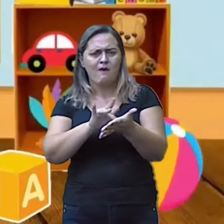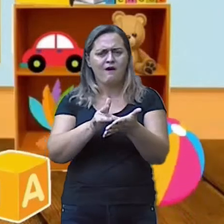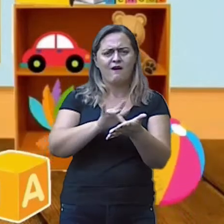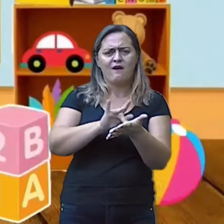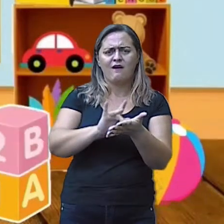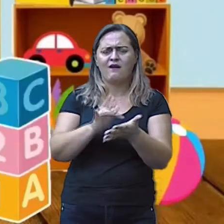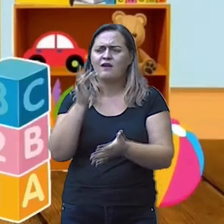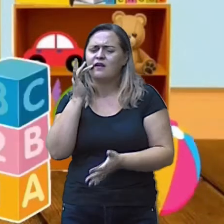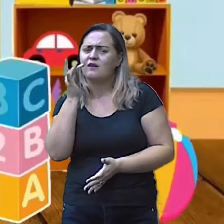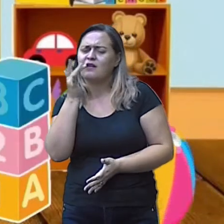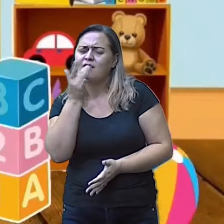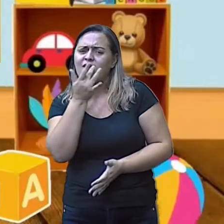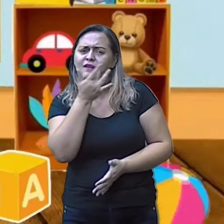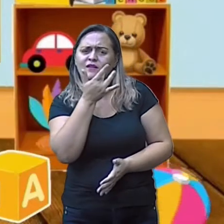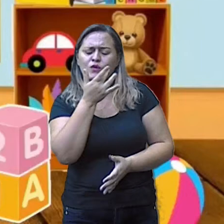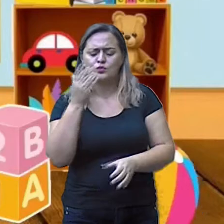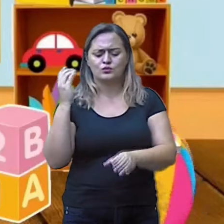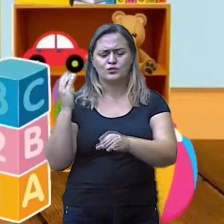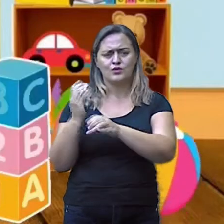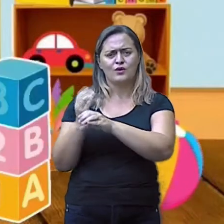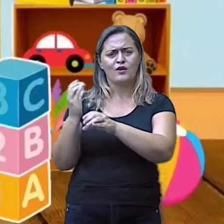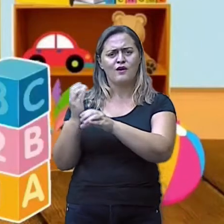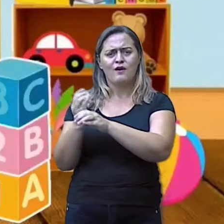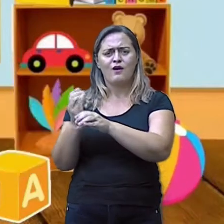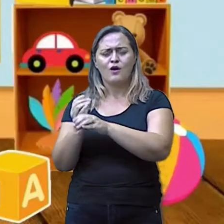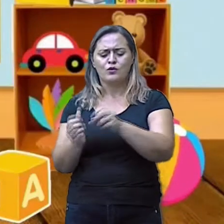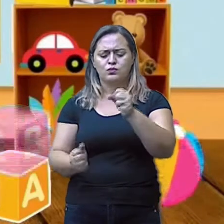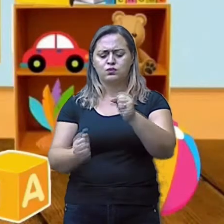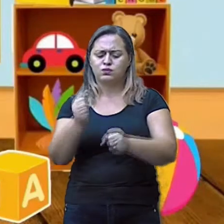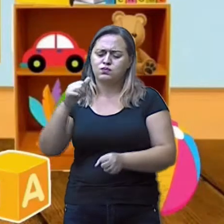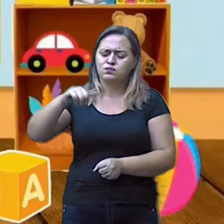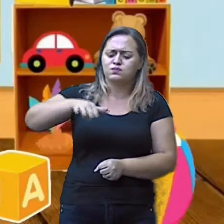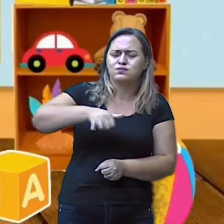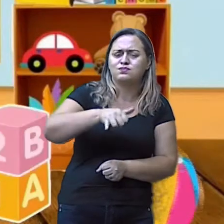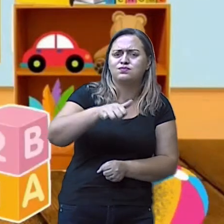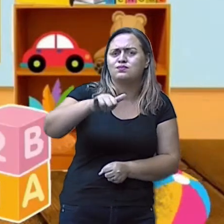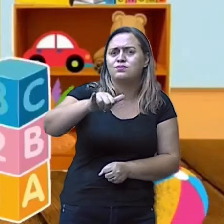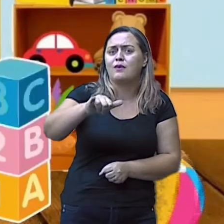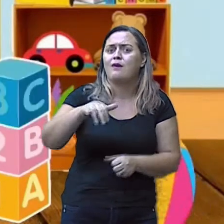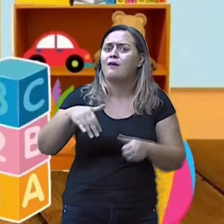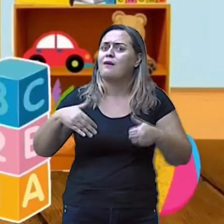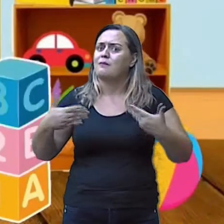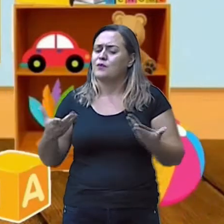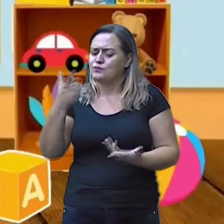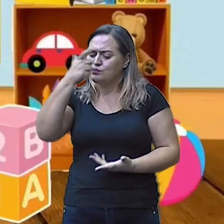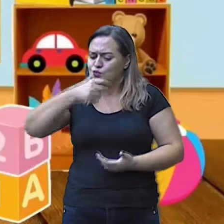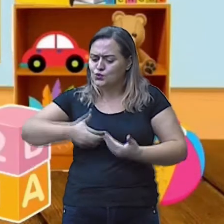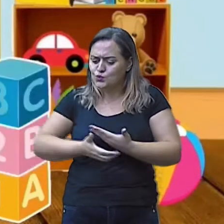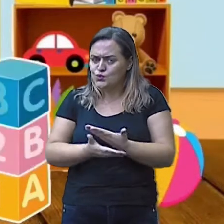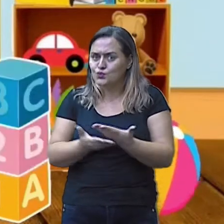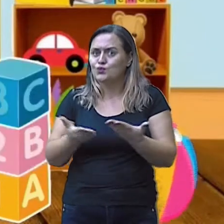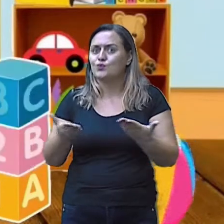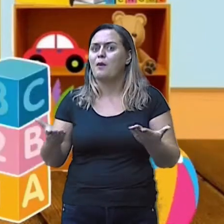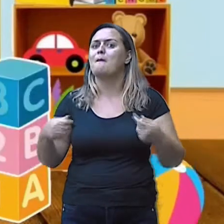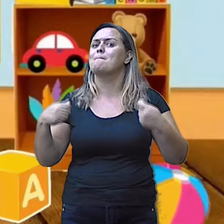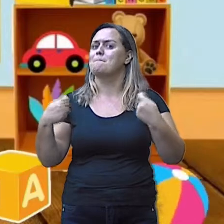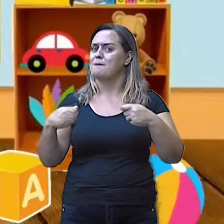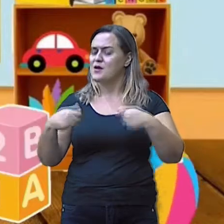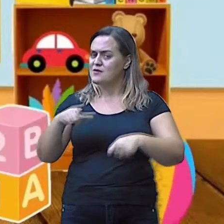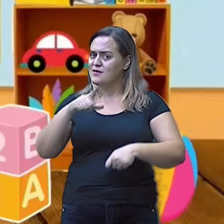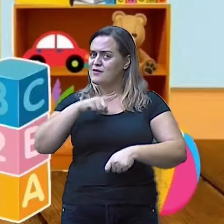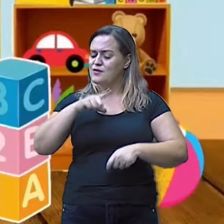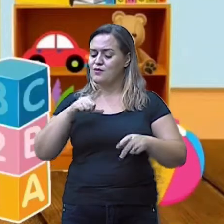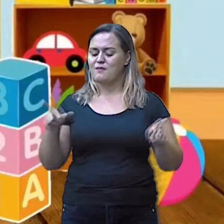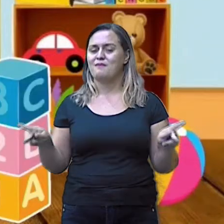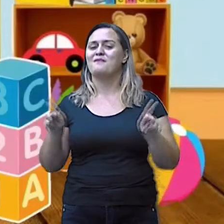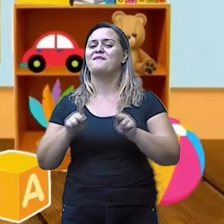dentista, engenheiro ou aviador. Mas para se ser tudo isso, tem que se ter